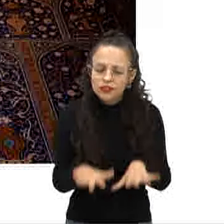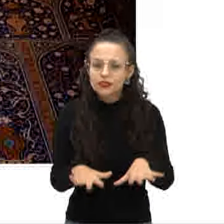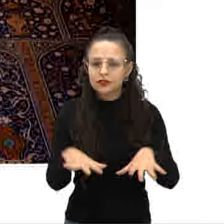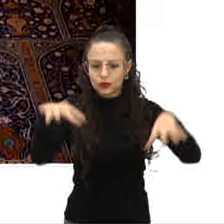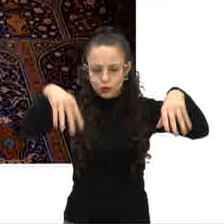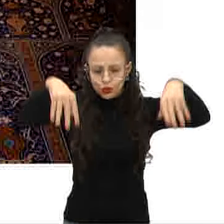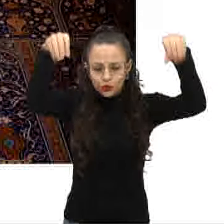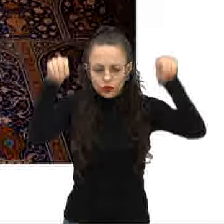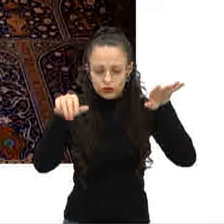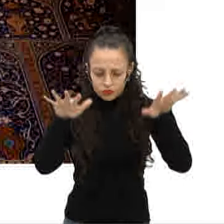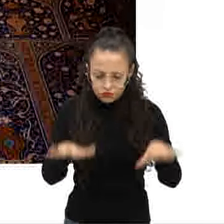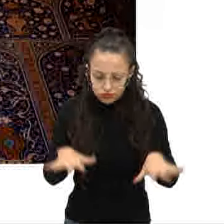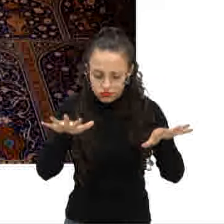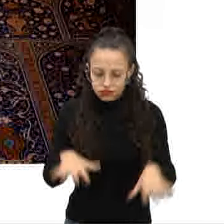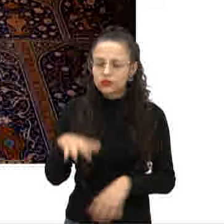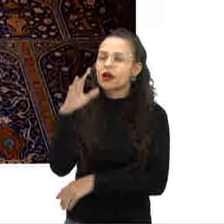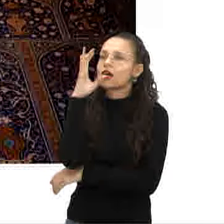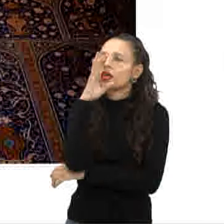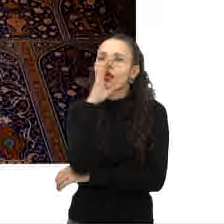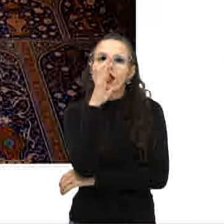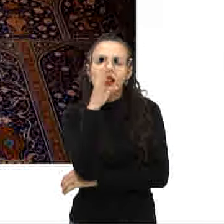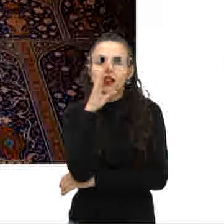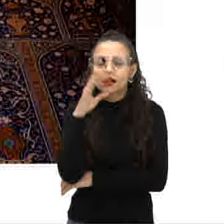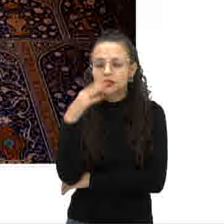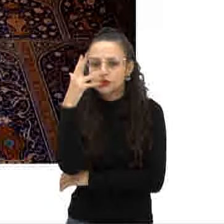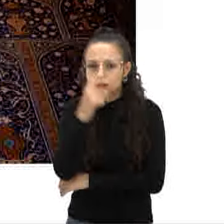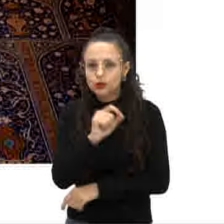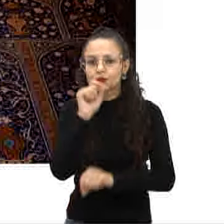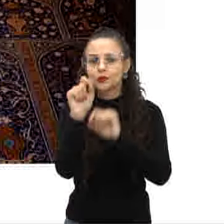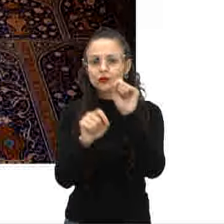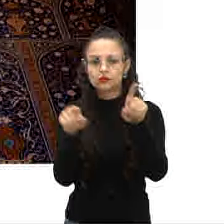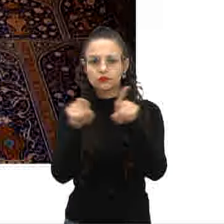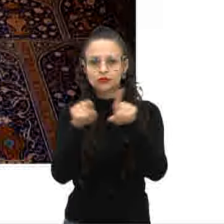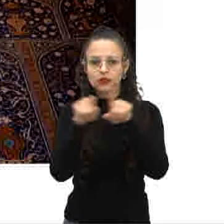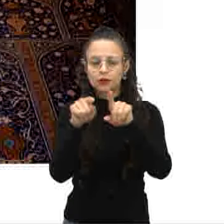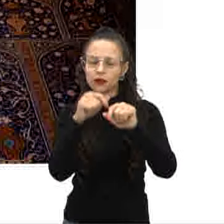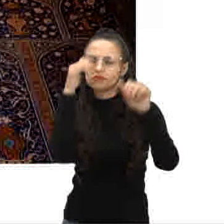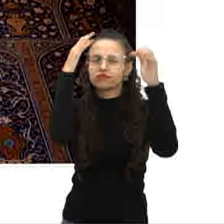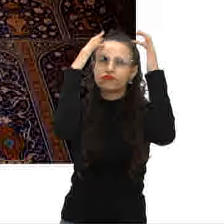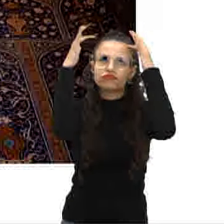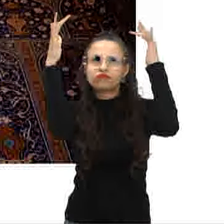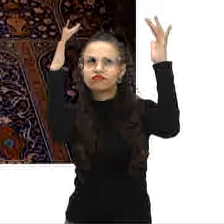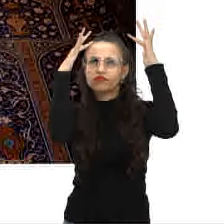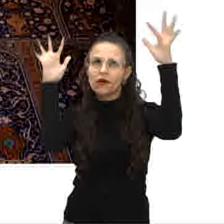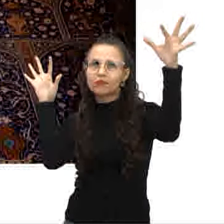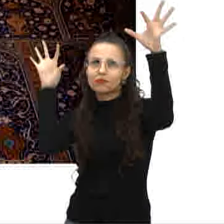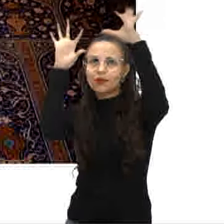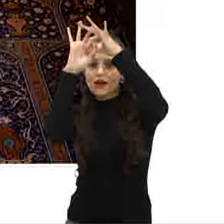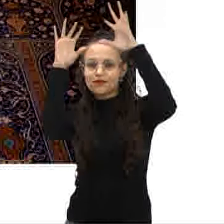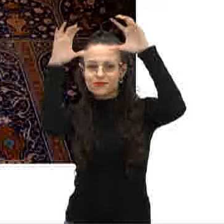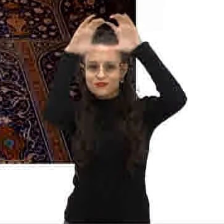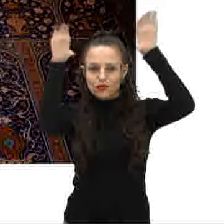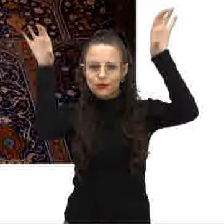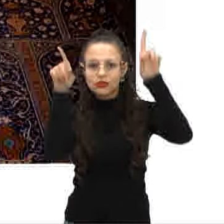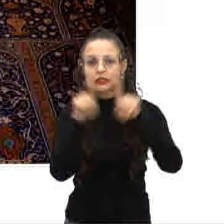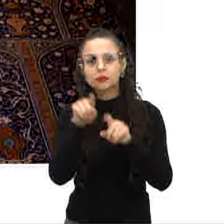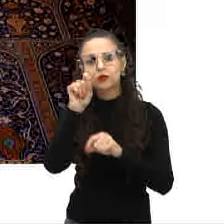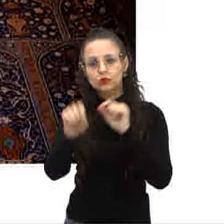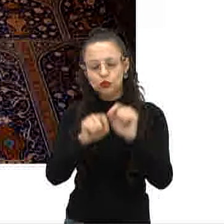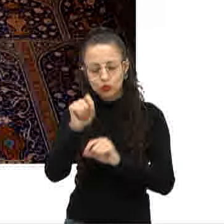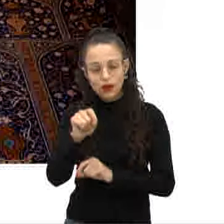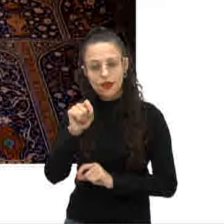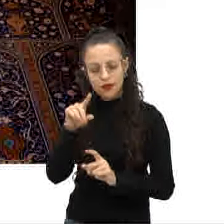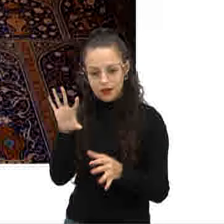templo, observe, admire aquela obra, leve além dos céus, né? A ideia da